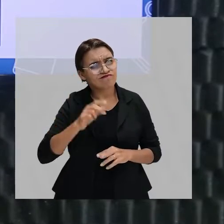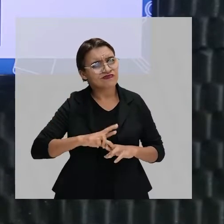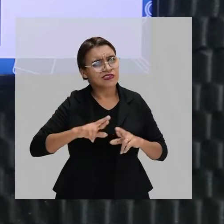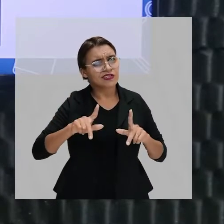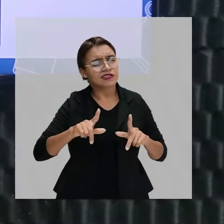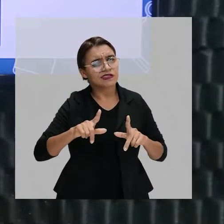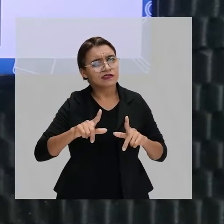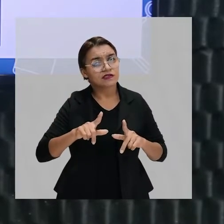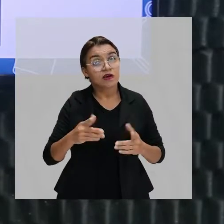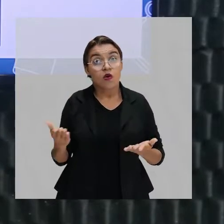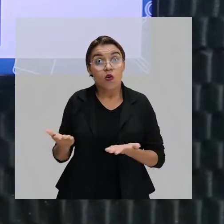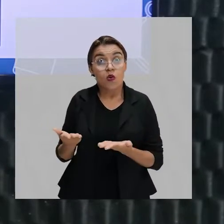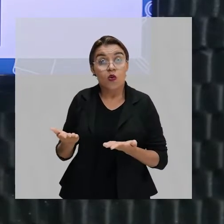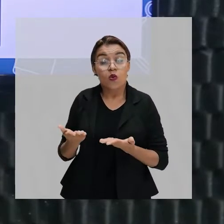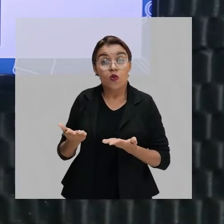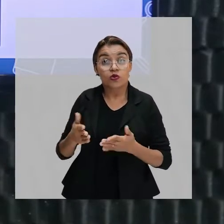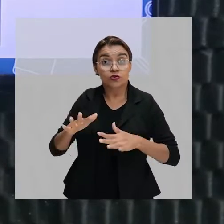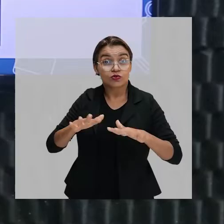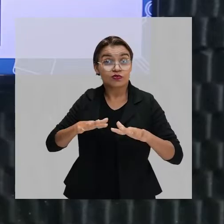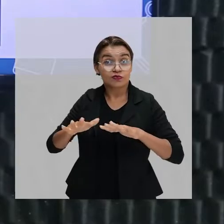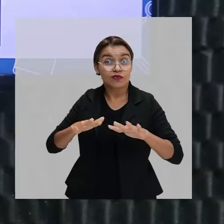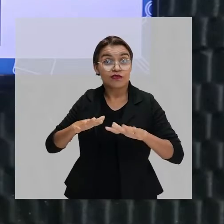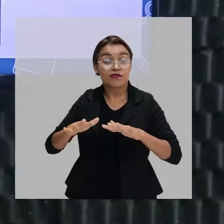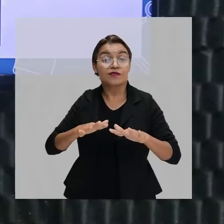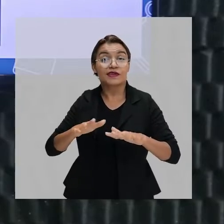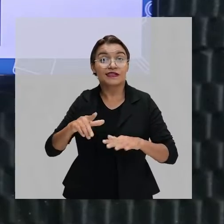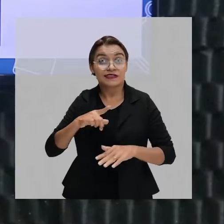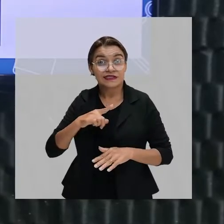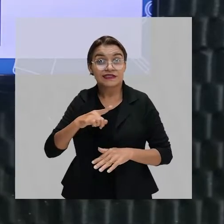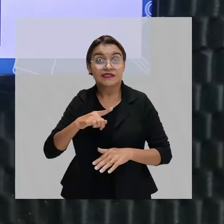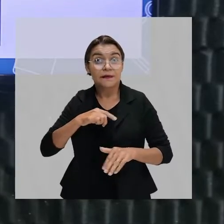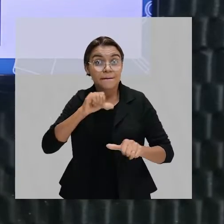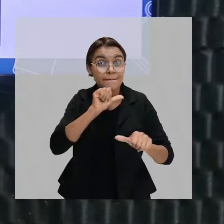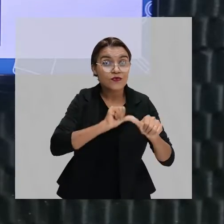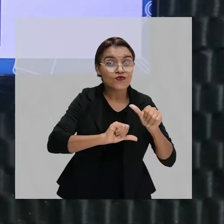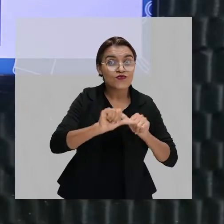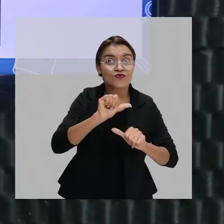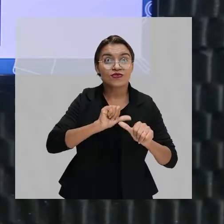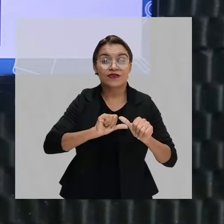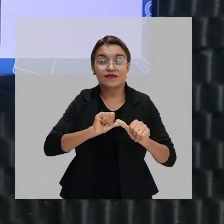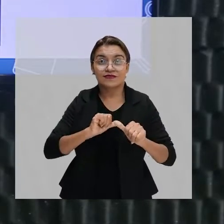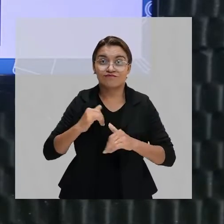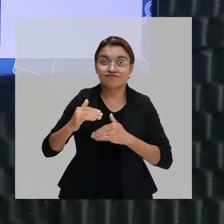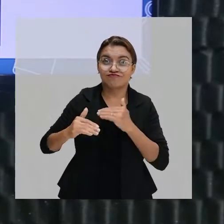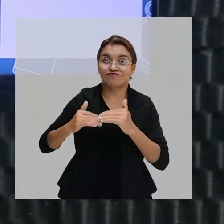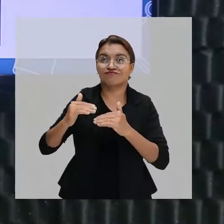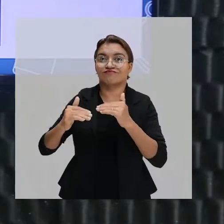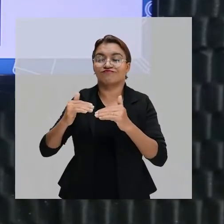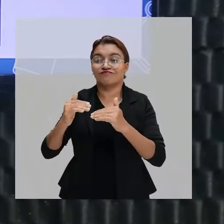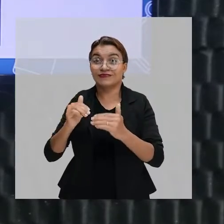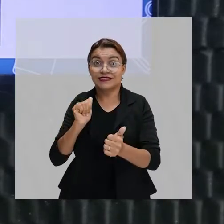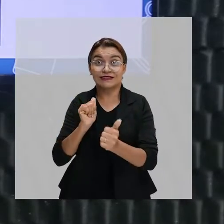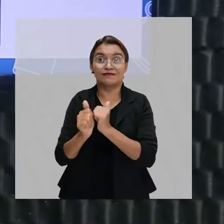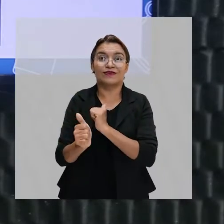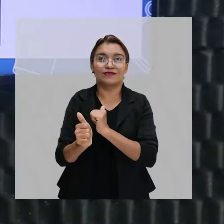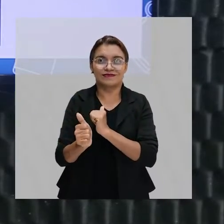na atualidade esses movimentos passaram por esse processo de esportivização